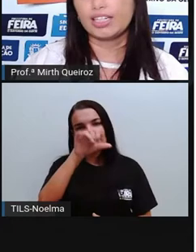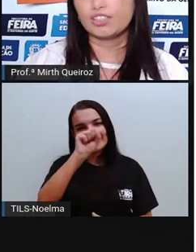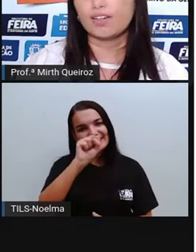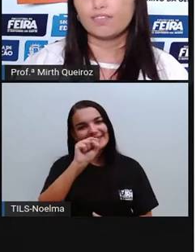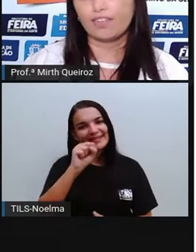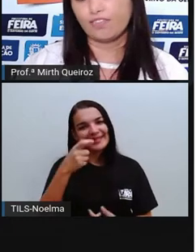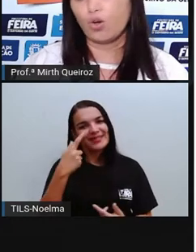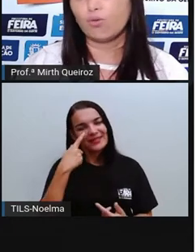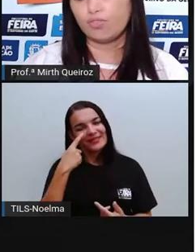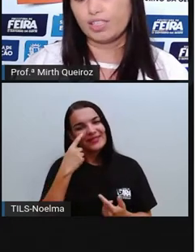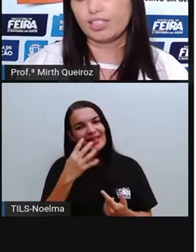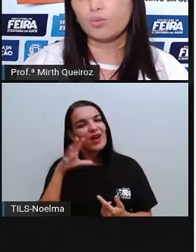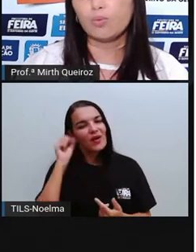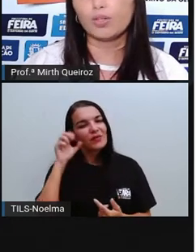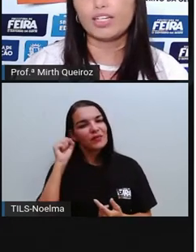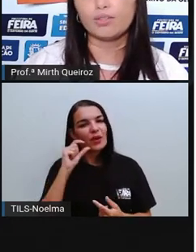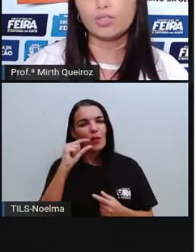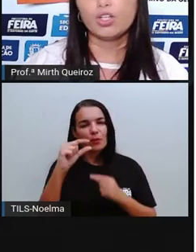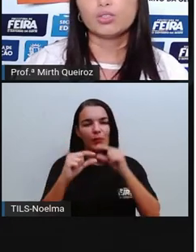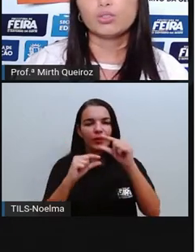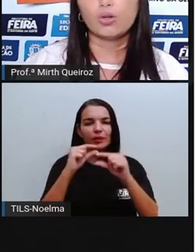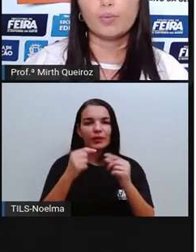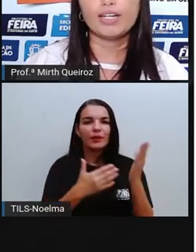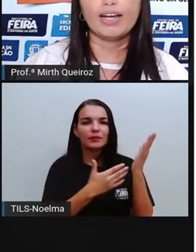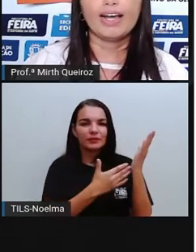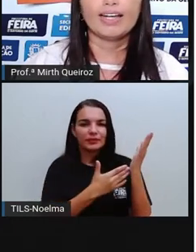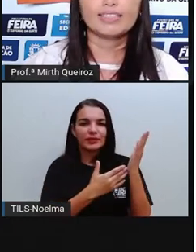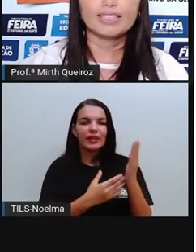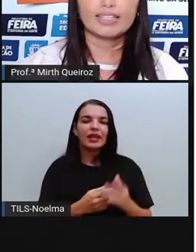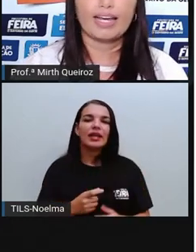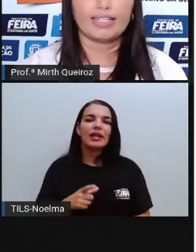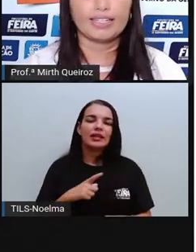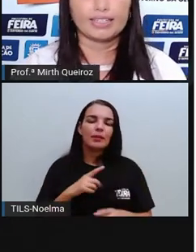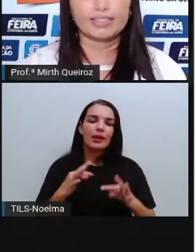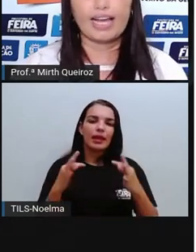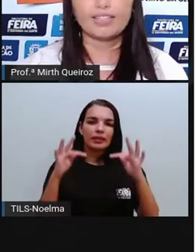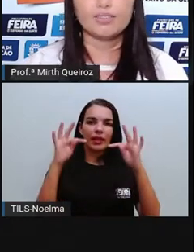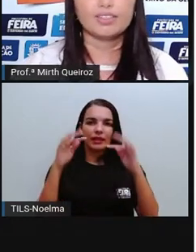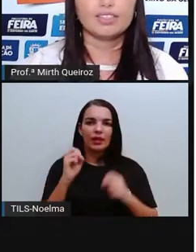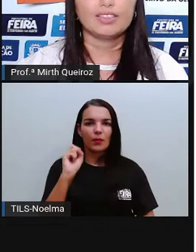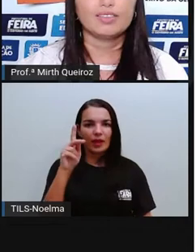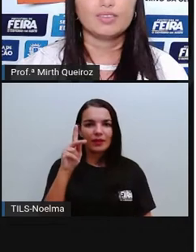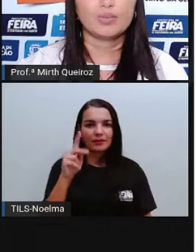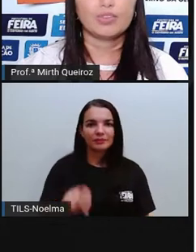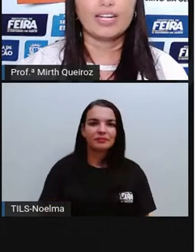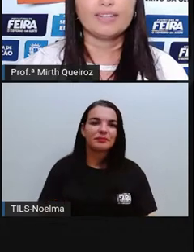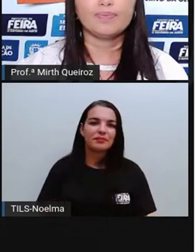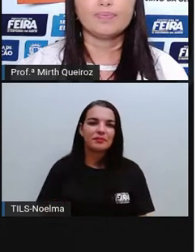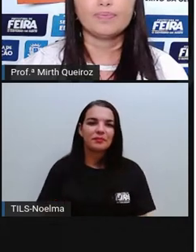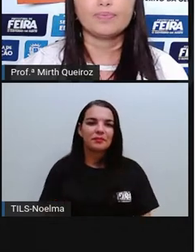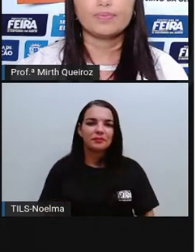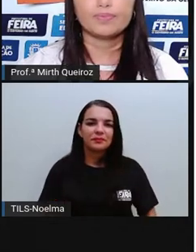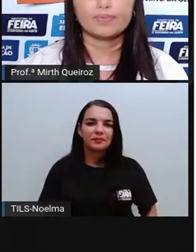arte. E a gente vai ouvir aqui um pouquinho sobre essa técnica, certo? Vamos